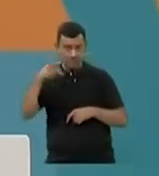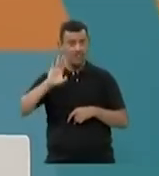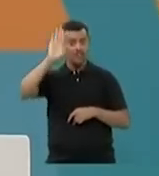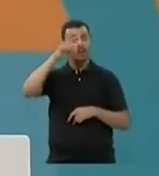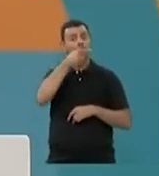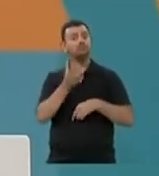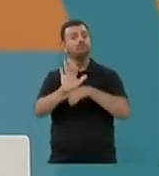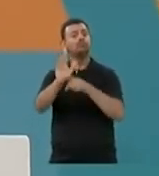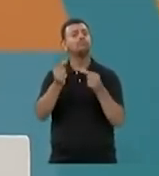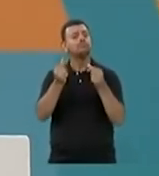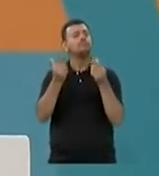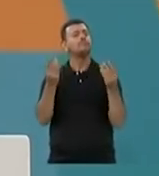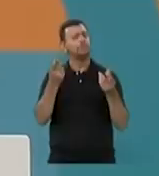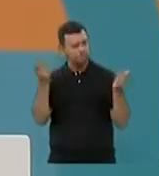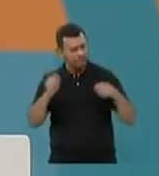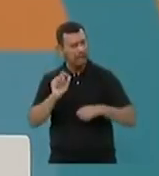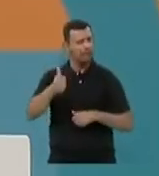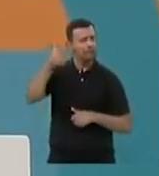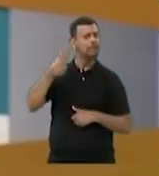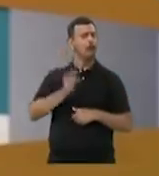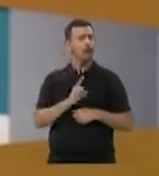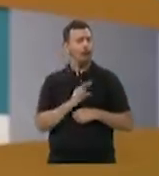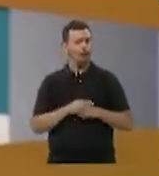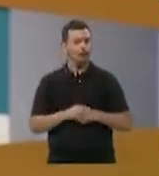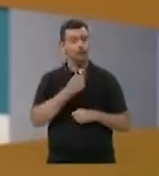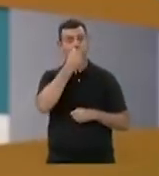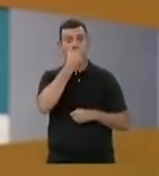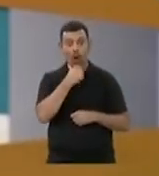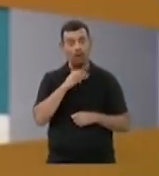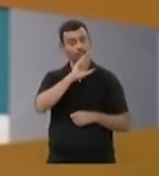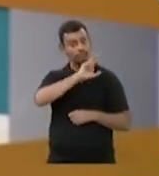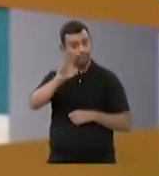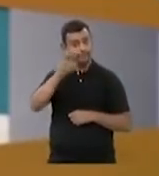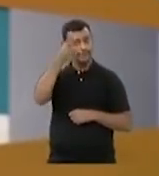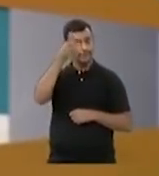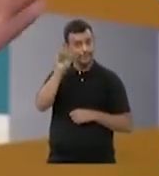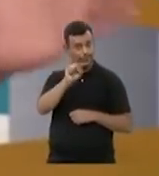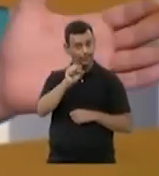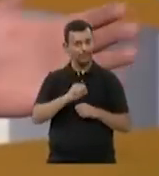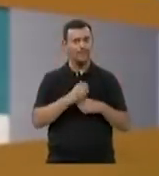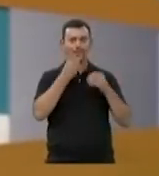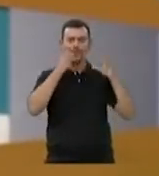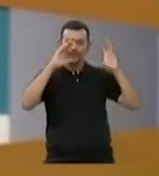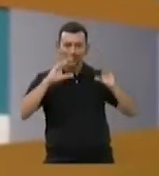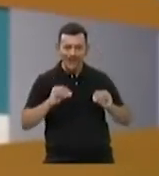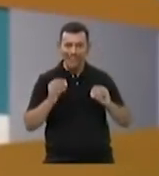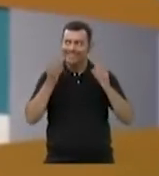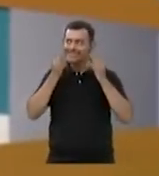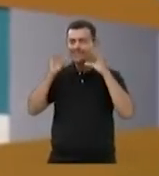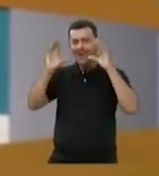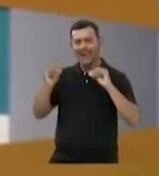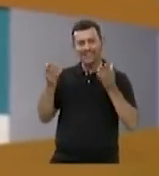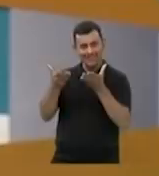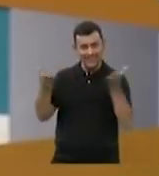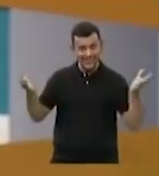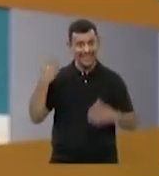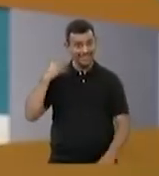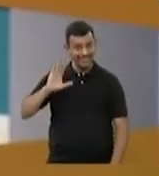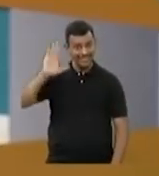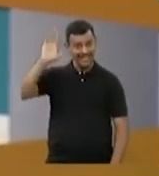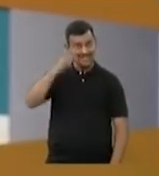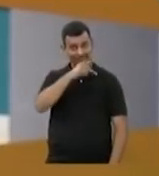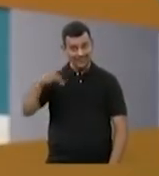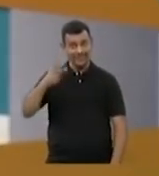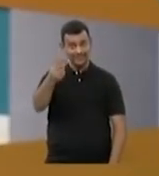minuto e meio bolos da resposta primeiro boa noite boa noite maria lídia boa noite a todos os candidatos boa noite é você que nos assiste em